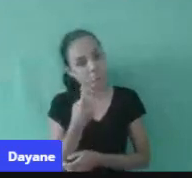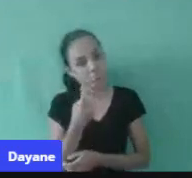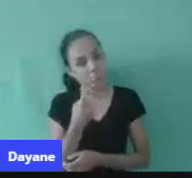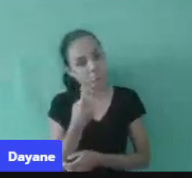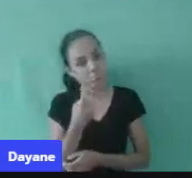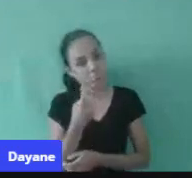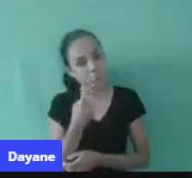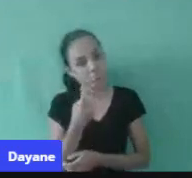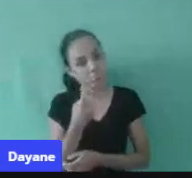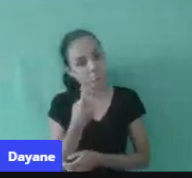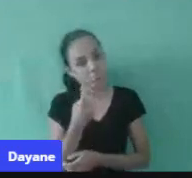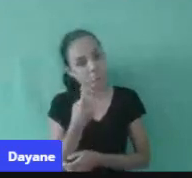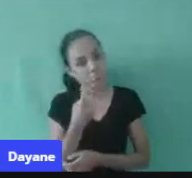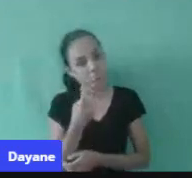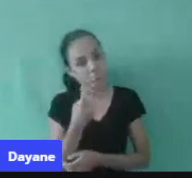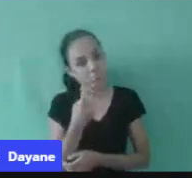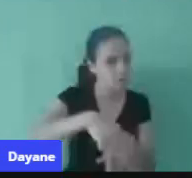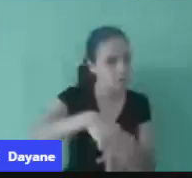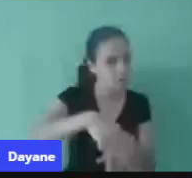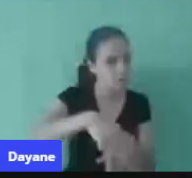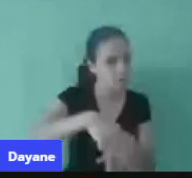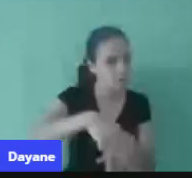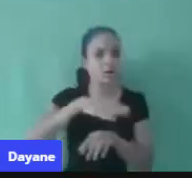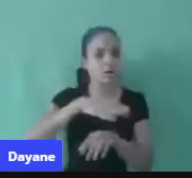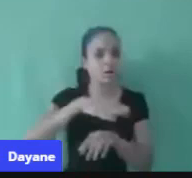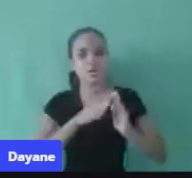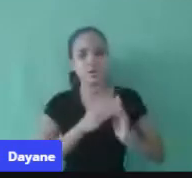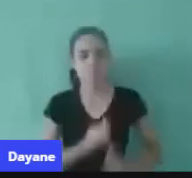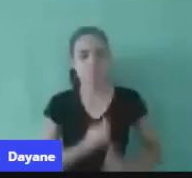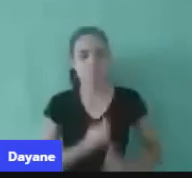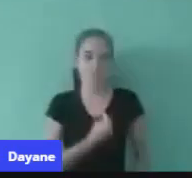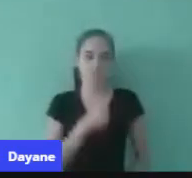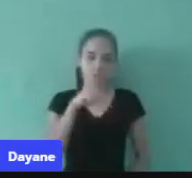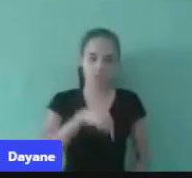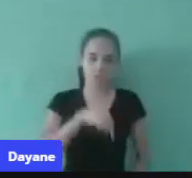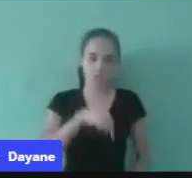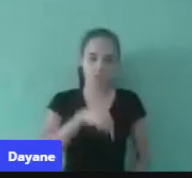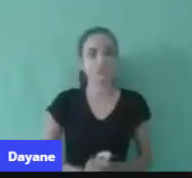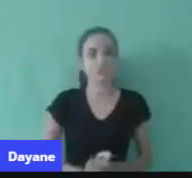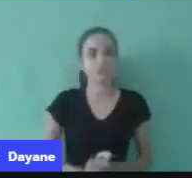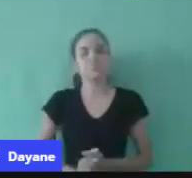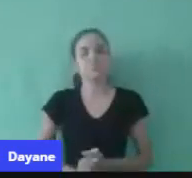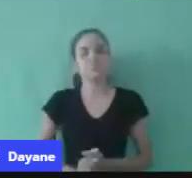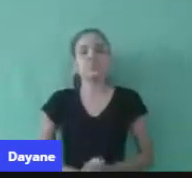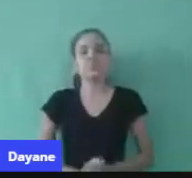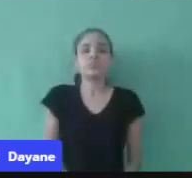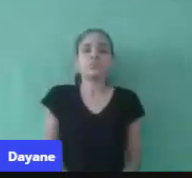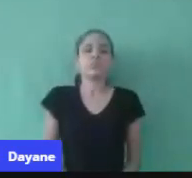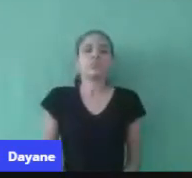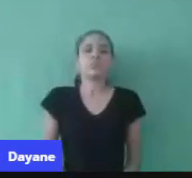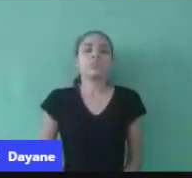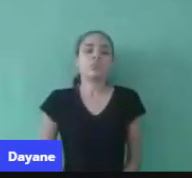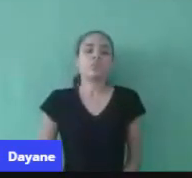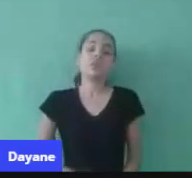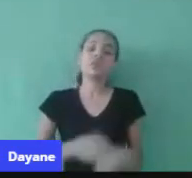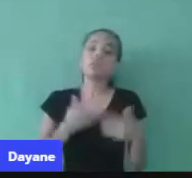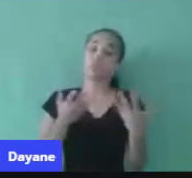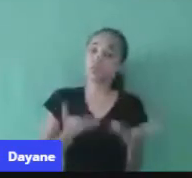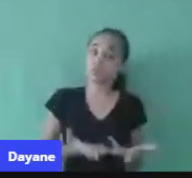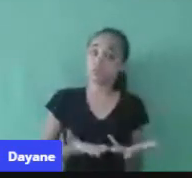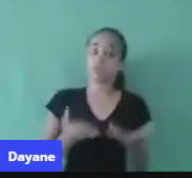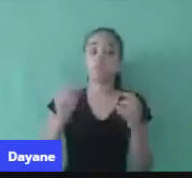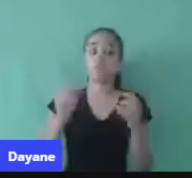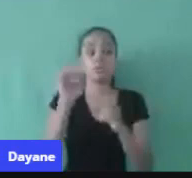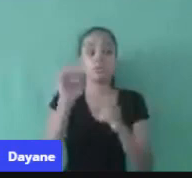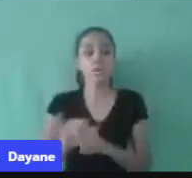dos aspectos naturais. Esses colocados nesses slides, nós vamos mostrar já a mudança, o crescimento de